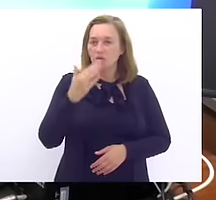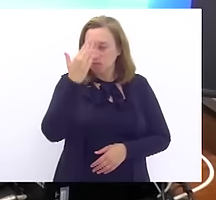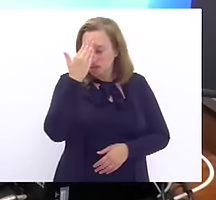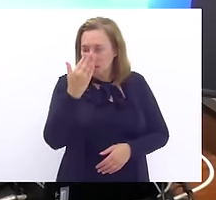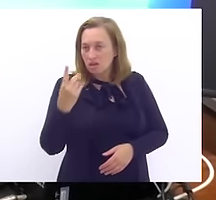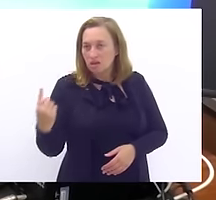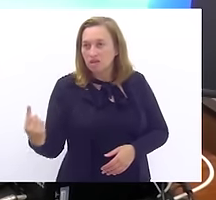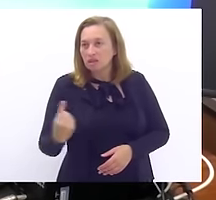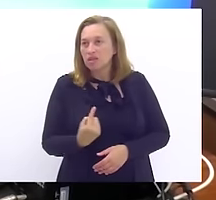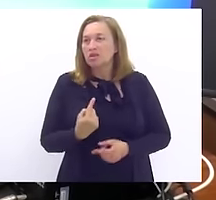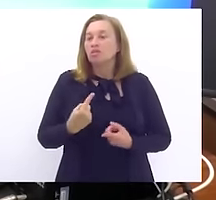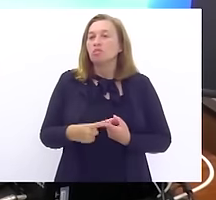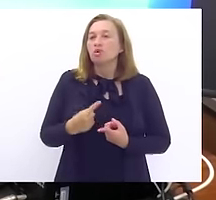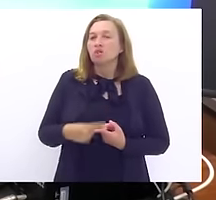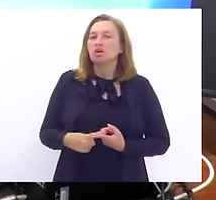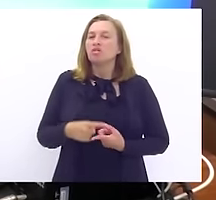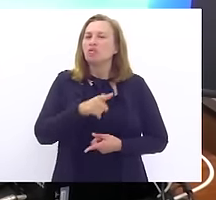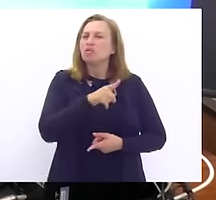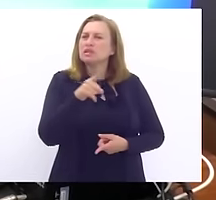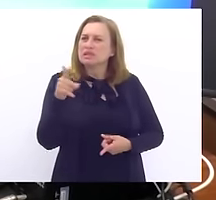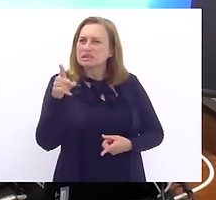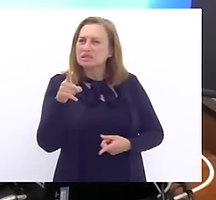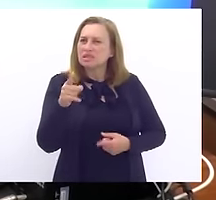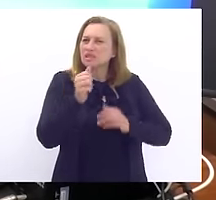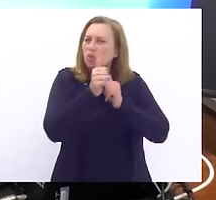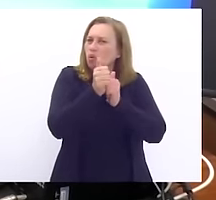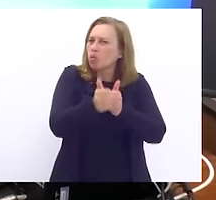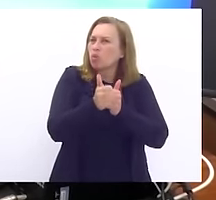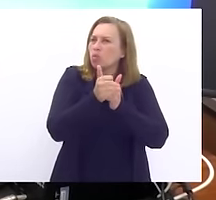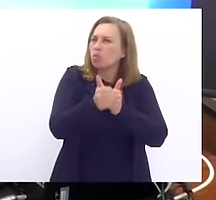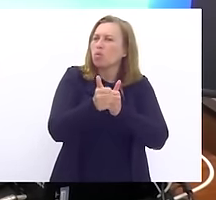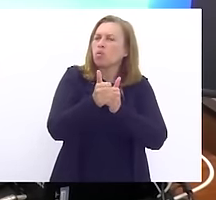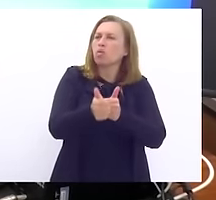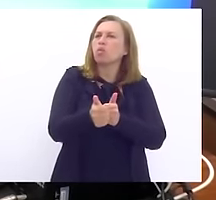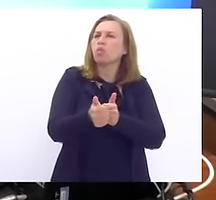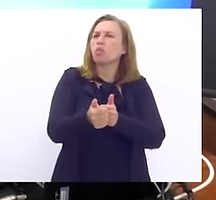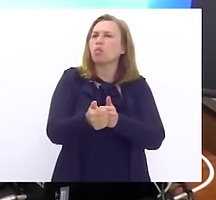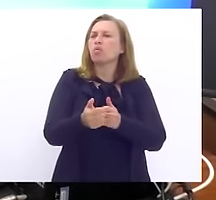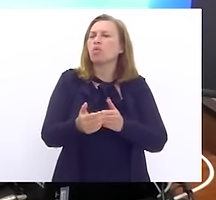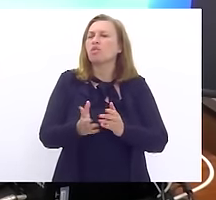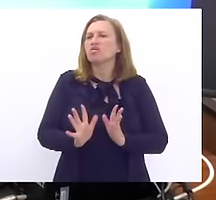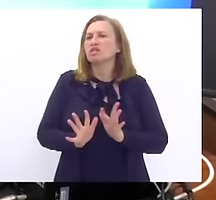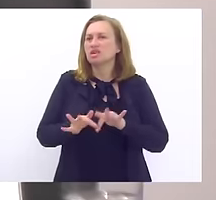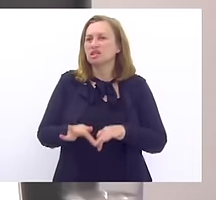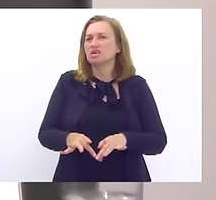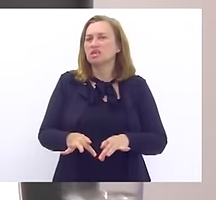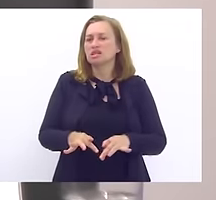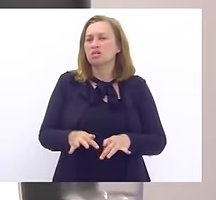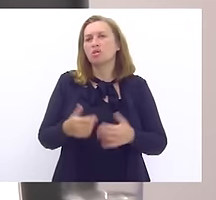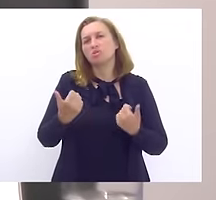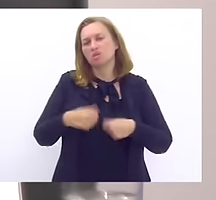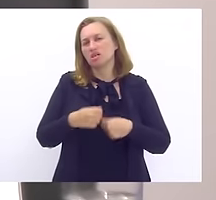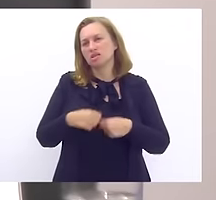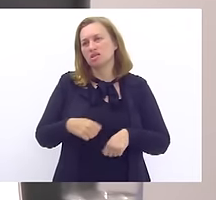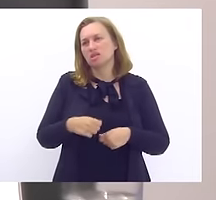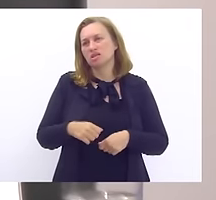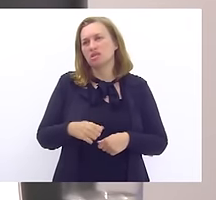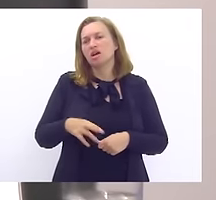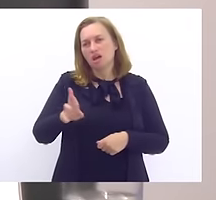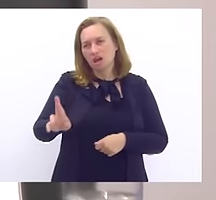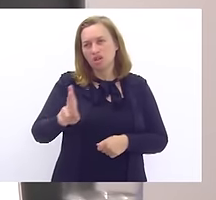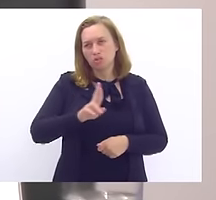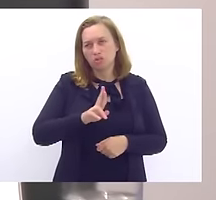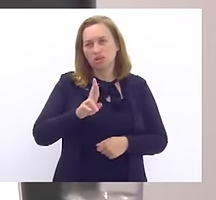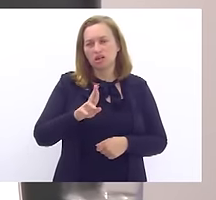é porque vocês estão acompanhando o desfecho que tá acontecendo isso e a gente precisa do respaldo da Draco